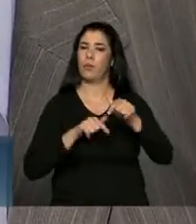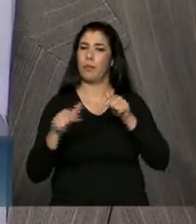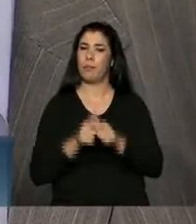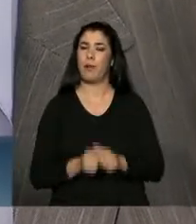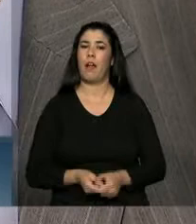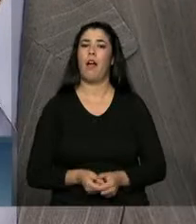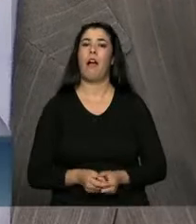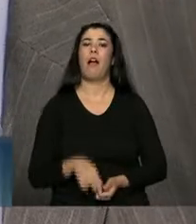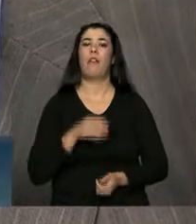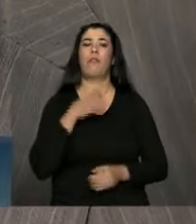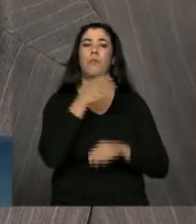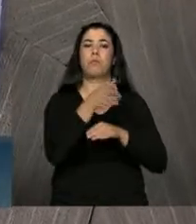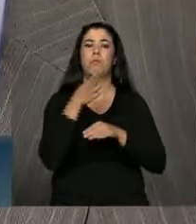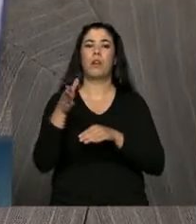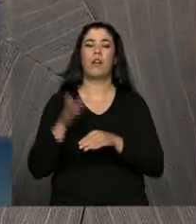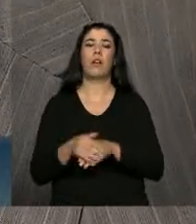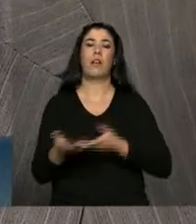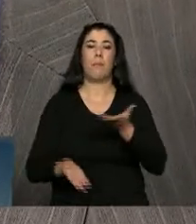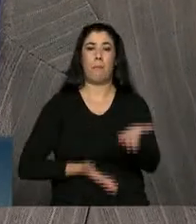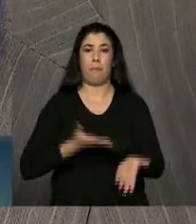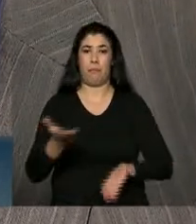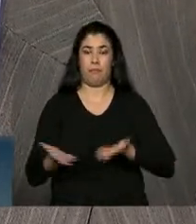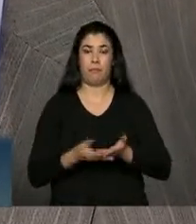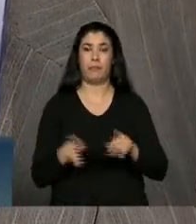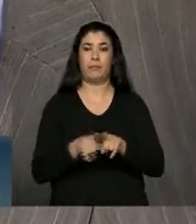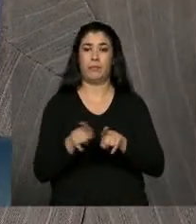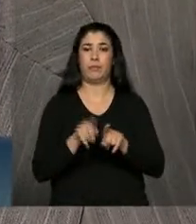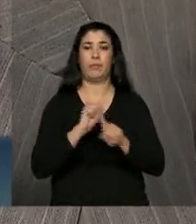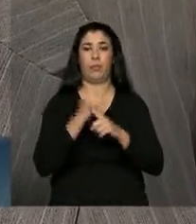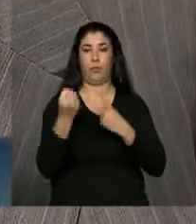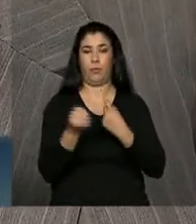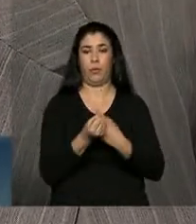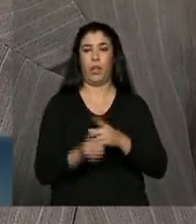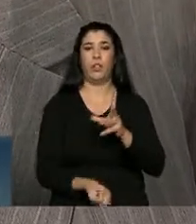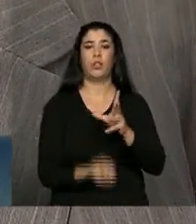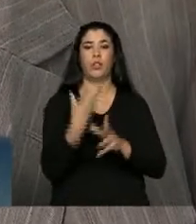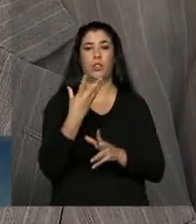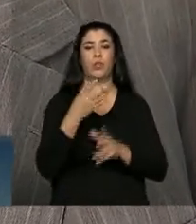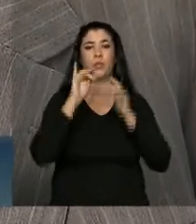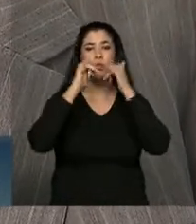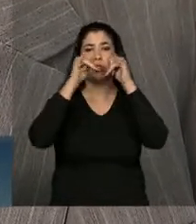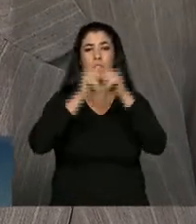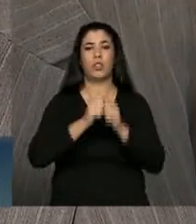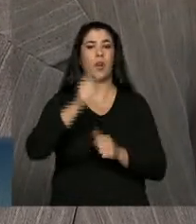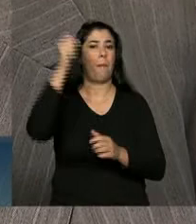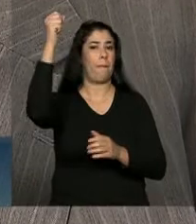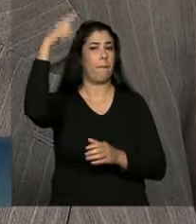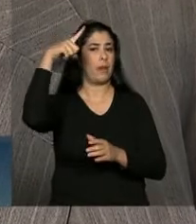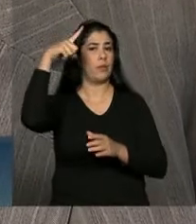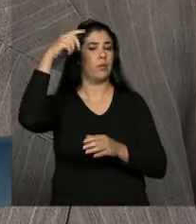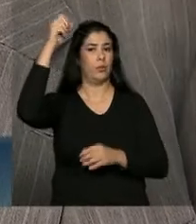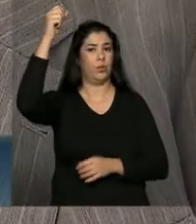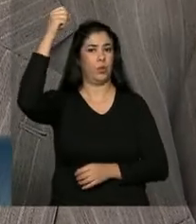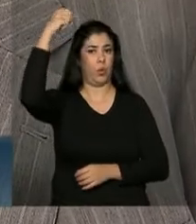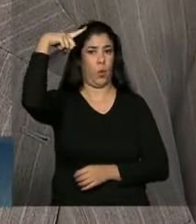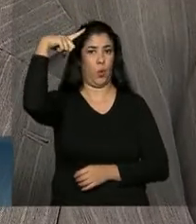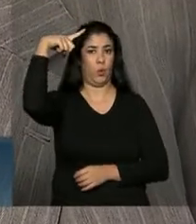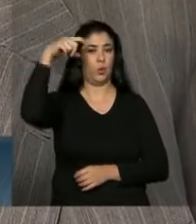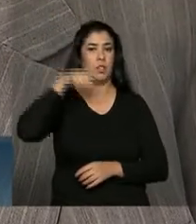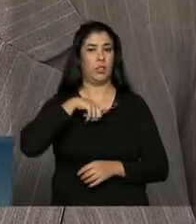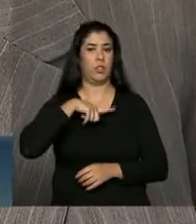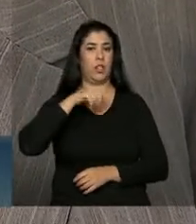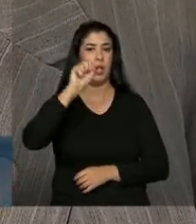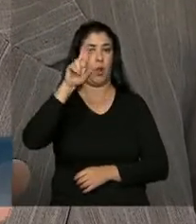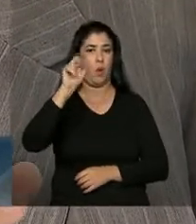e na áreas na área de prestação de serviço também na geração Oi e aí nós vamos poder ter